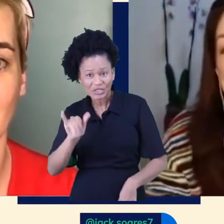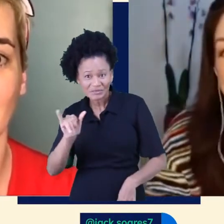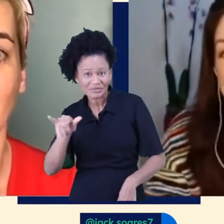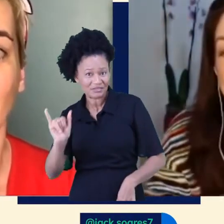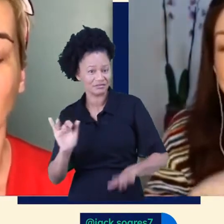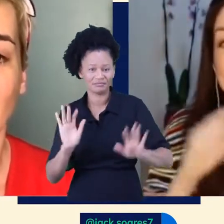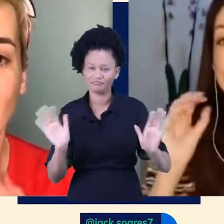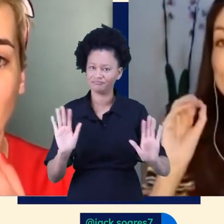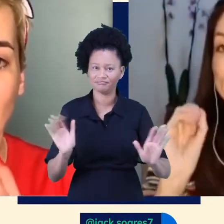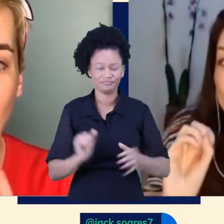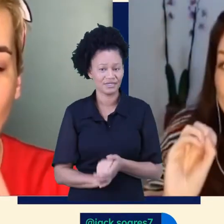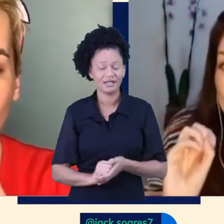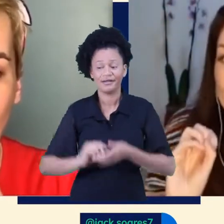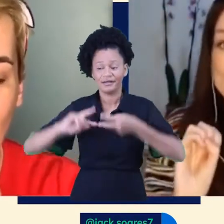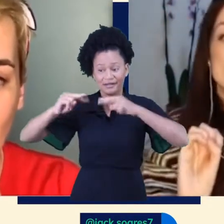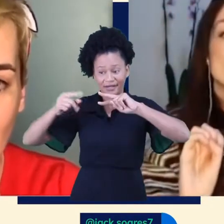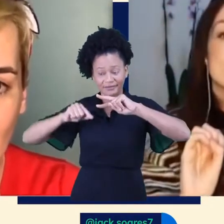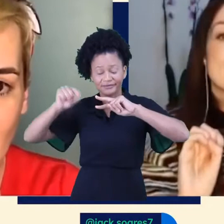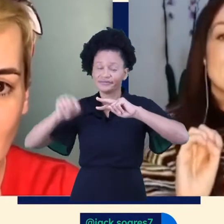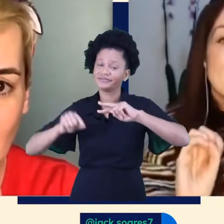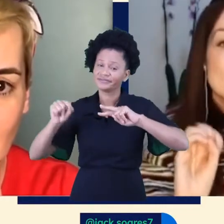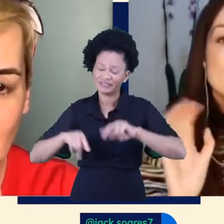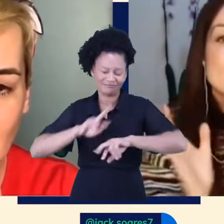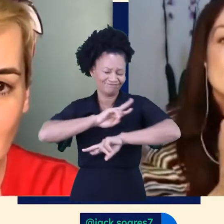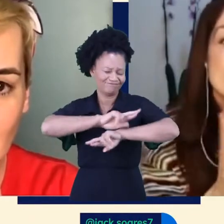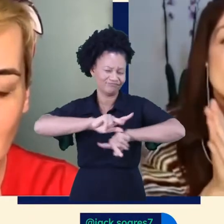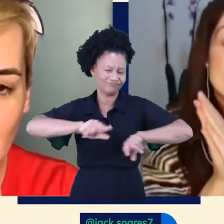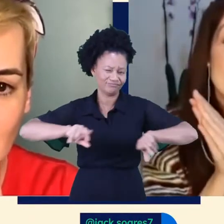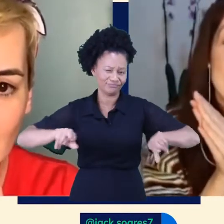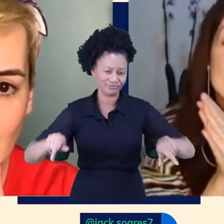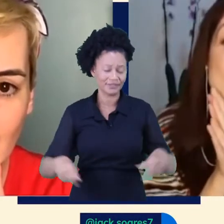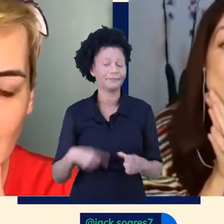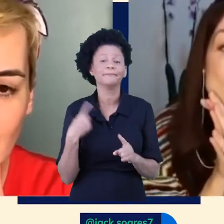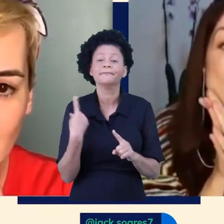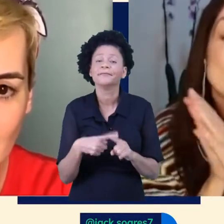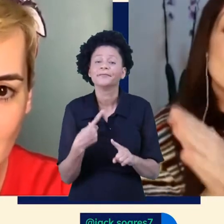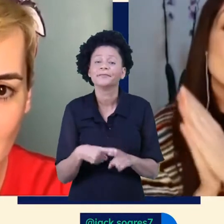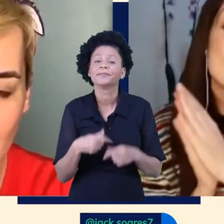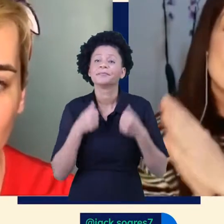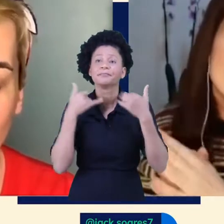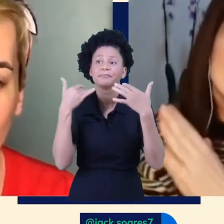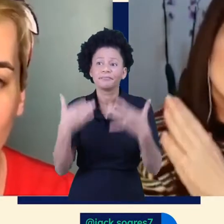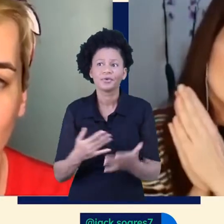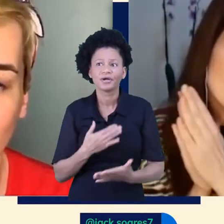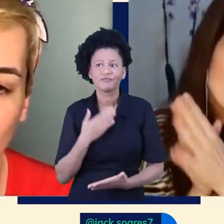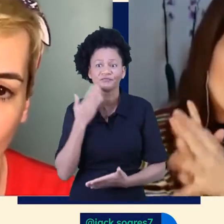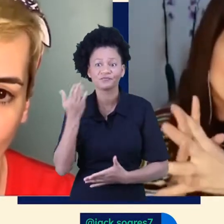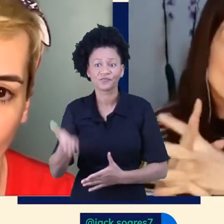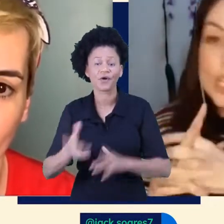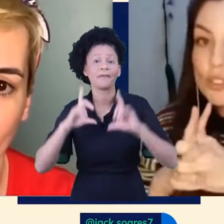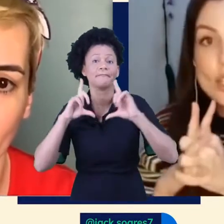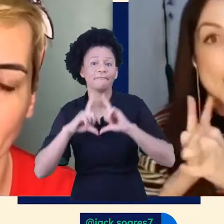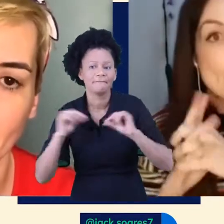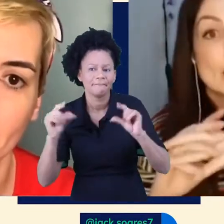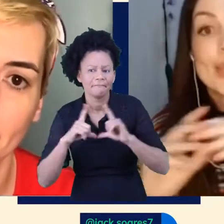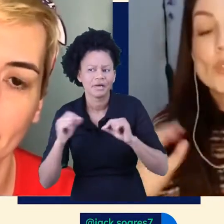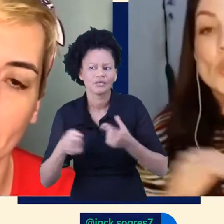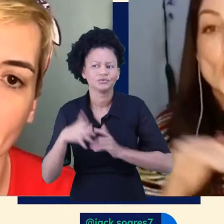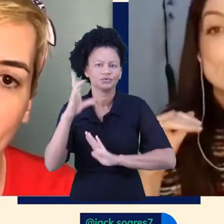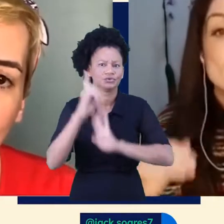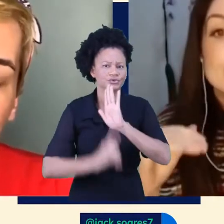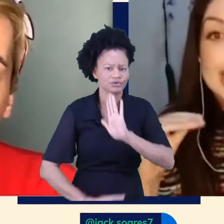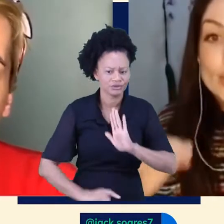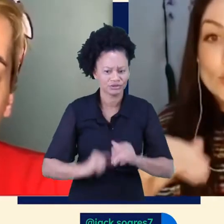muito diversa. Por que a gente foi parar lá em Brasília para falar dos direitos das crianças intersexo? Gente, pelo